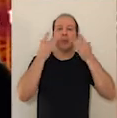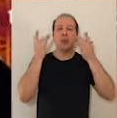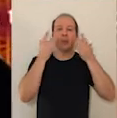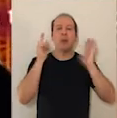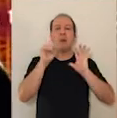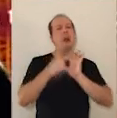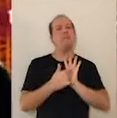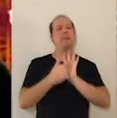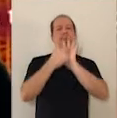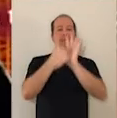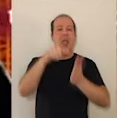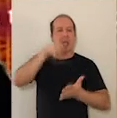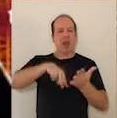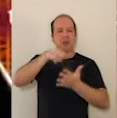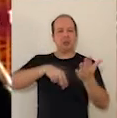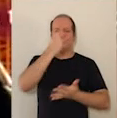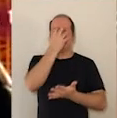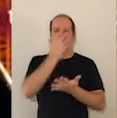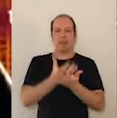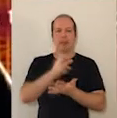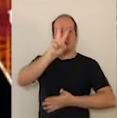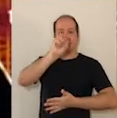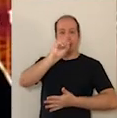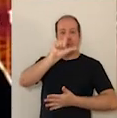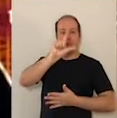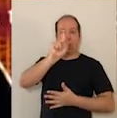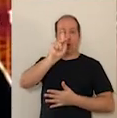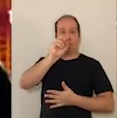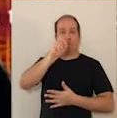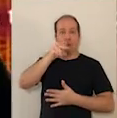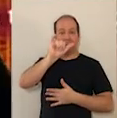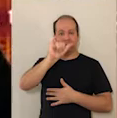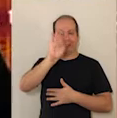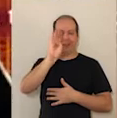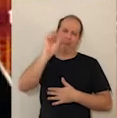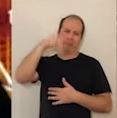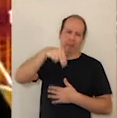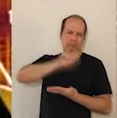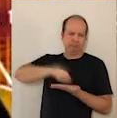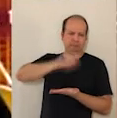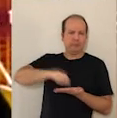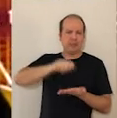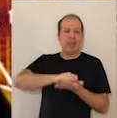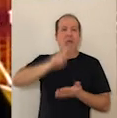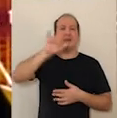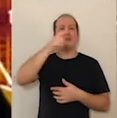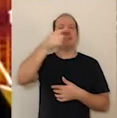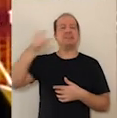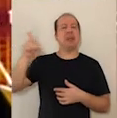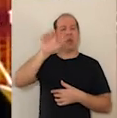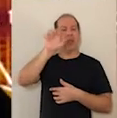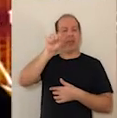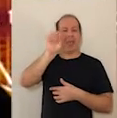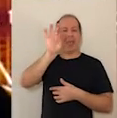Bendita Trupe apresenta Leitura Dramática de Volpone, de Ben Jonson. Versão de Stefan